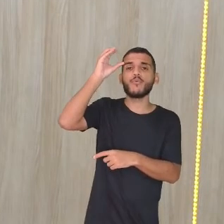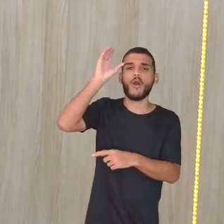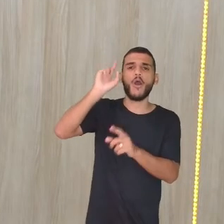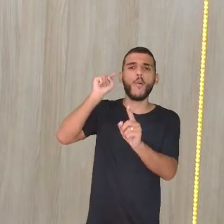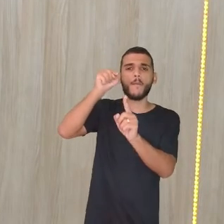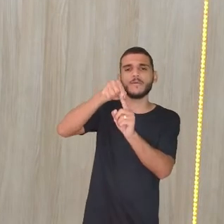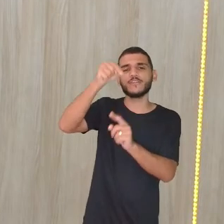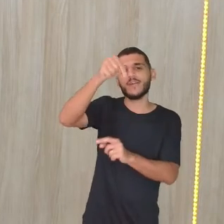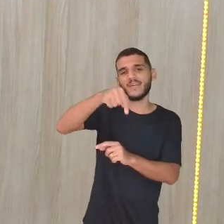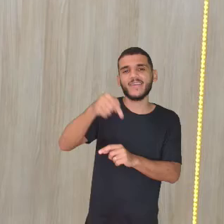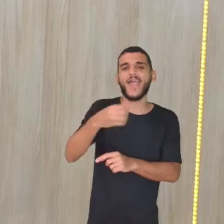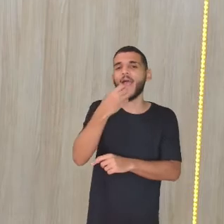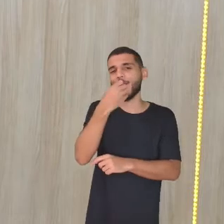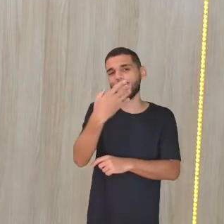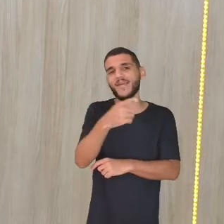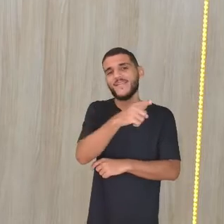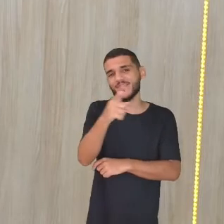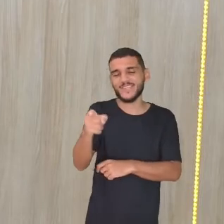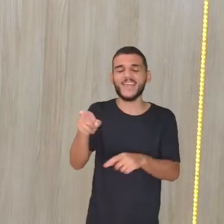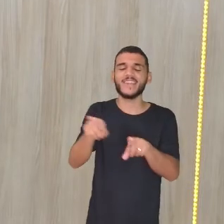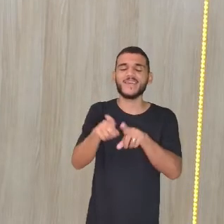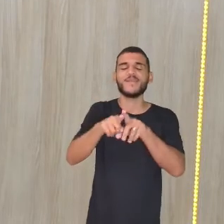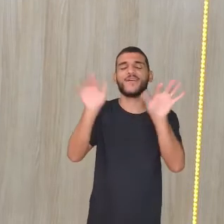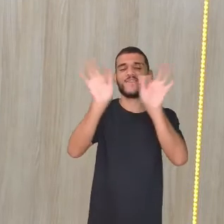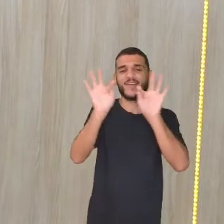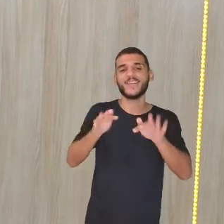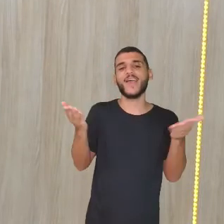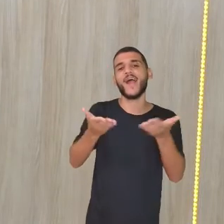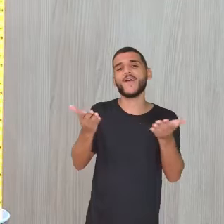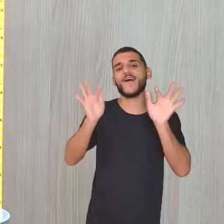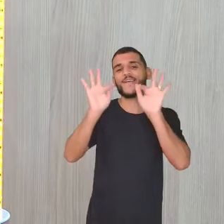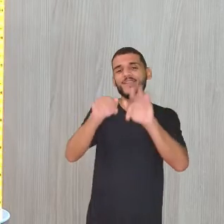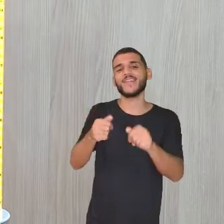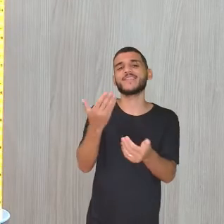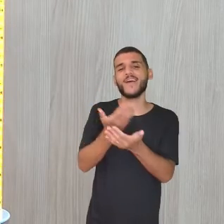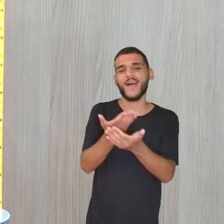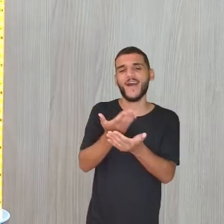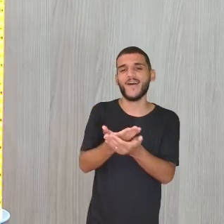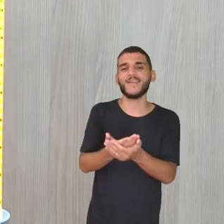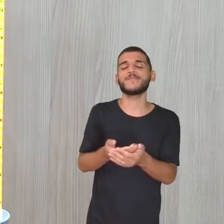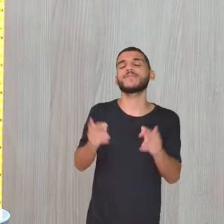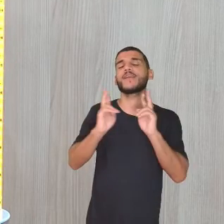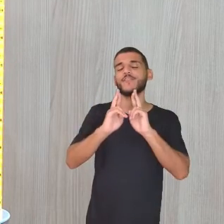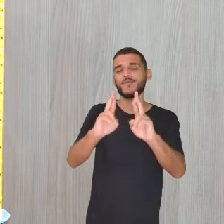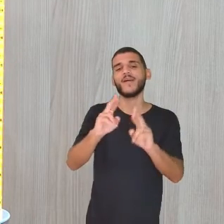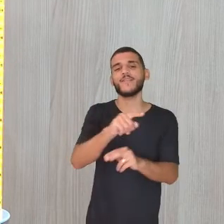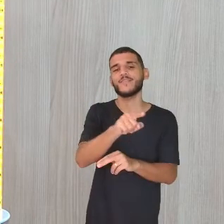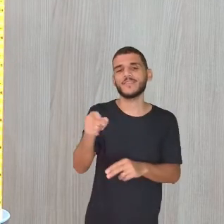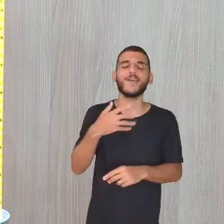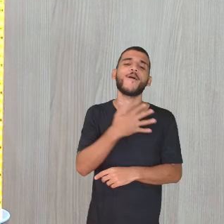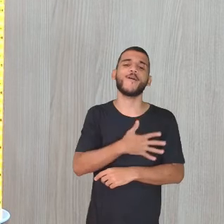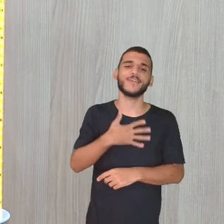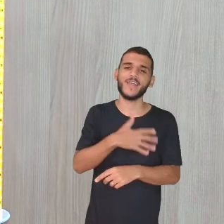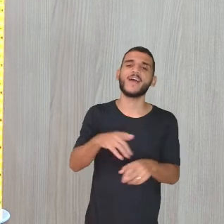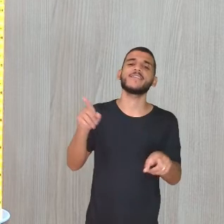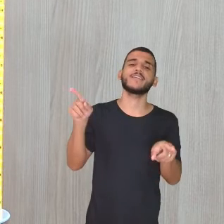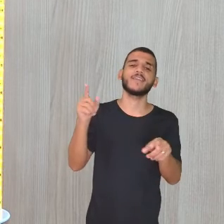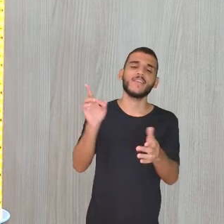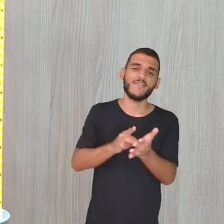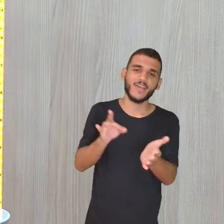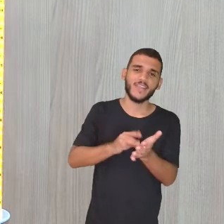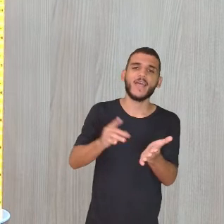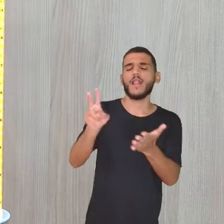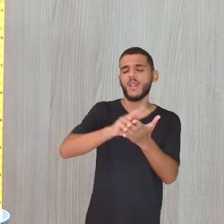e feliz. Tá bom? A nossa aula chegou ao fim, professora Viviane? Chegou ao fim, professora Adriana. Espero que os meninos tenham gostado bastante do conteúdo.